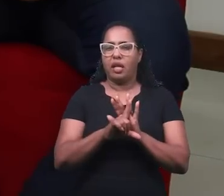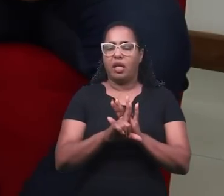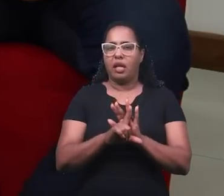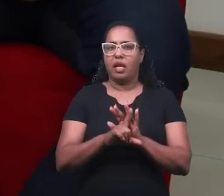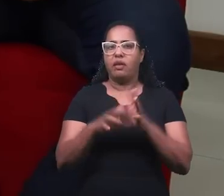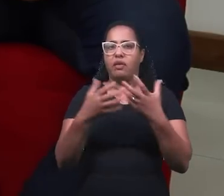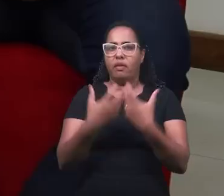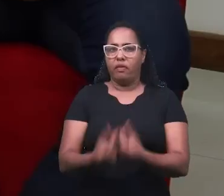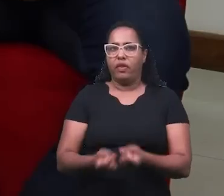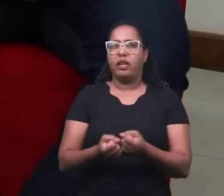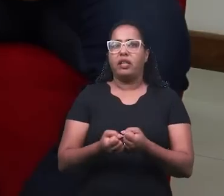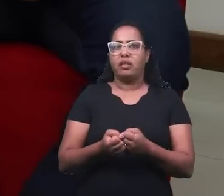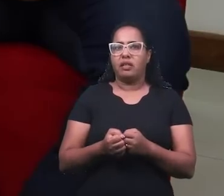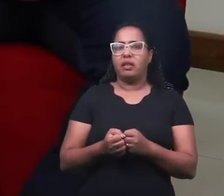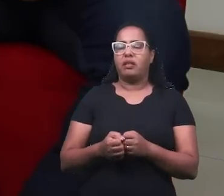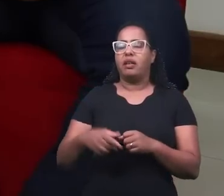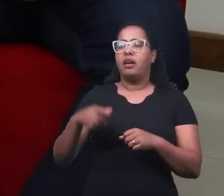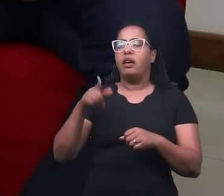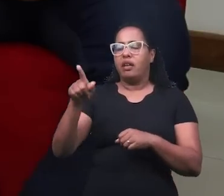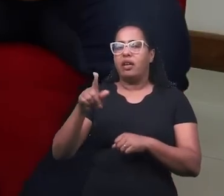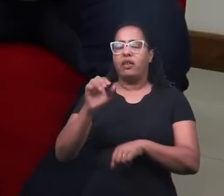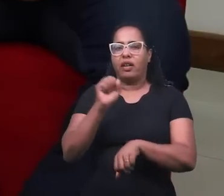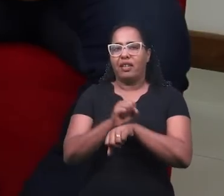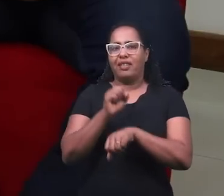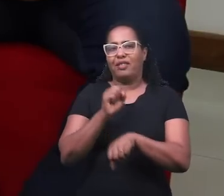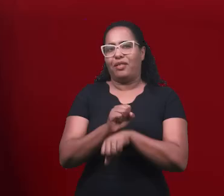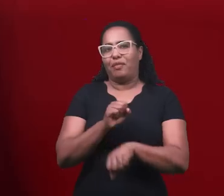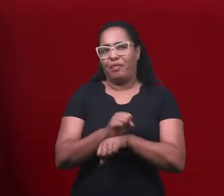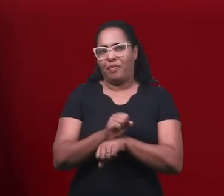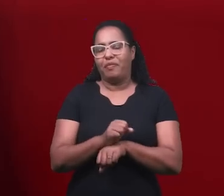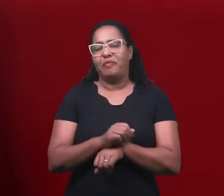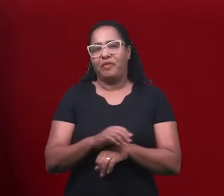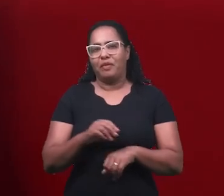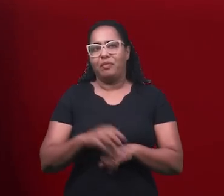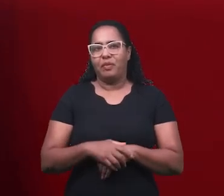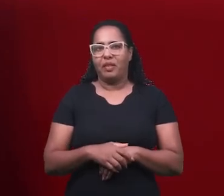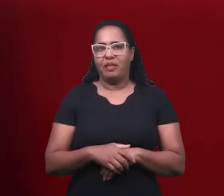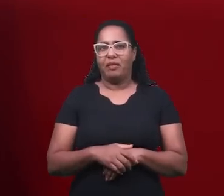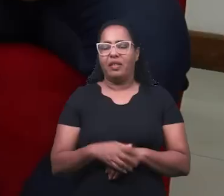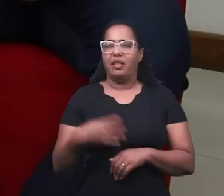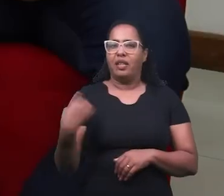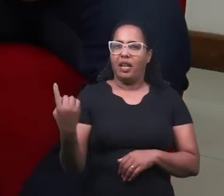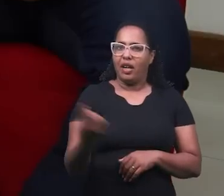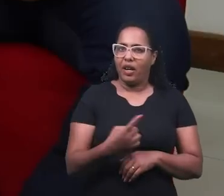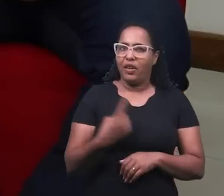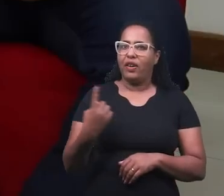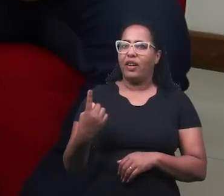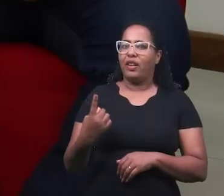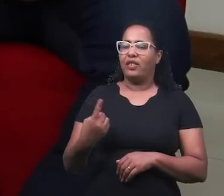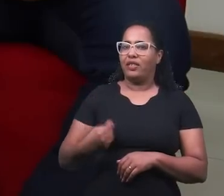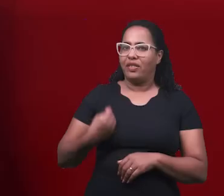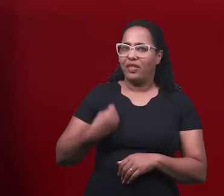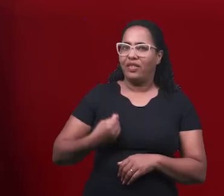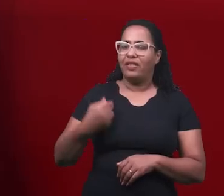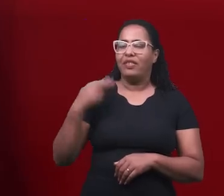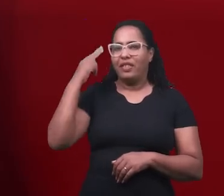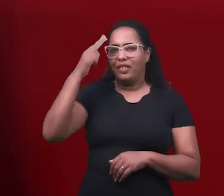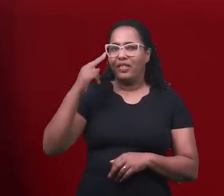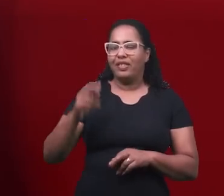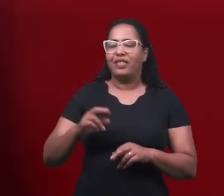lei foi aprovada e eles aplicaram a residência, estão aguardando agora a residência aprovada. Glória a E Jesus. agora a Paula está vivendo aqui o seu